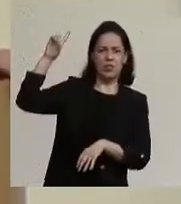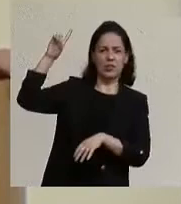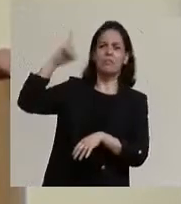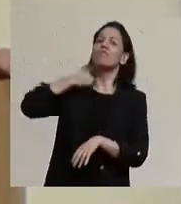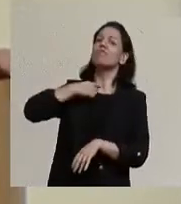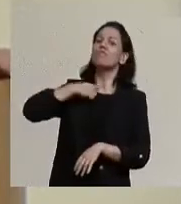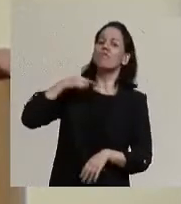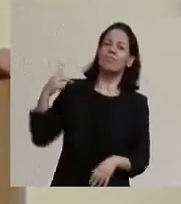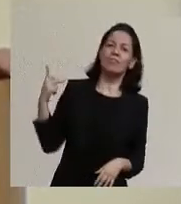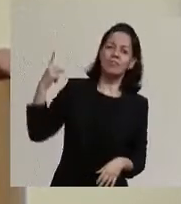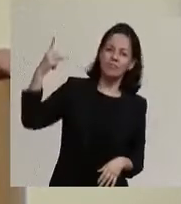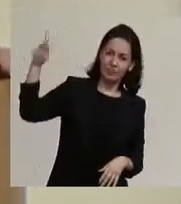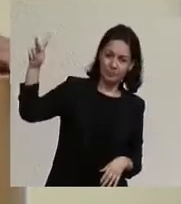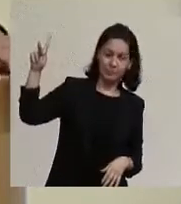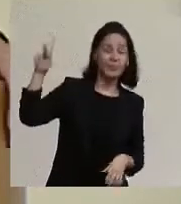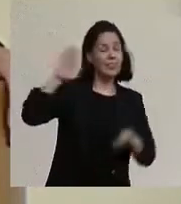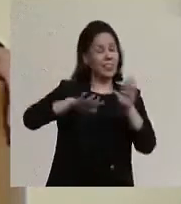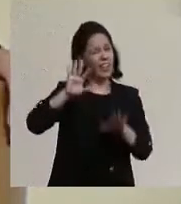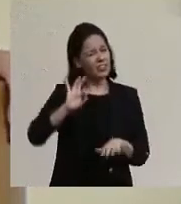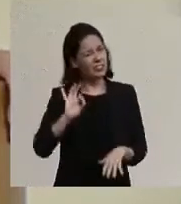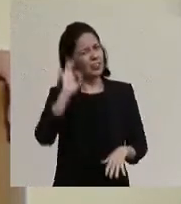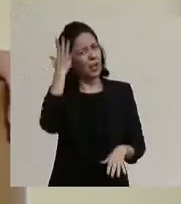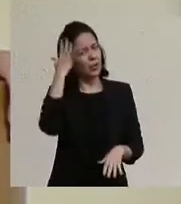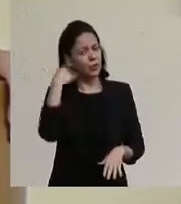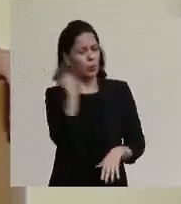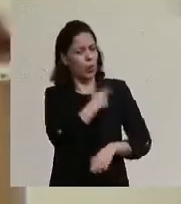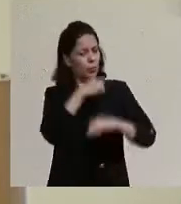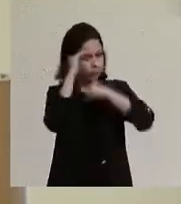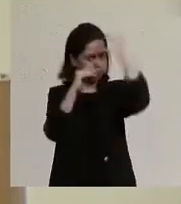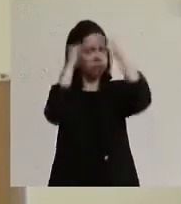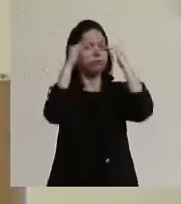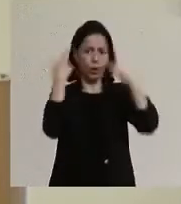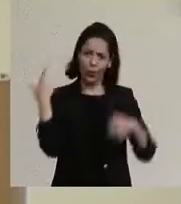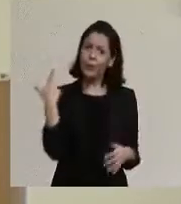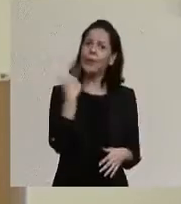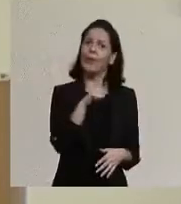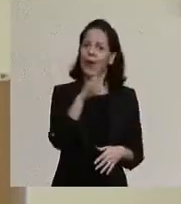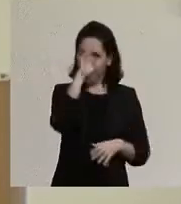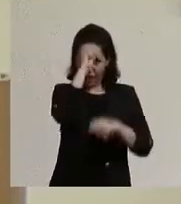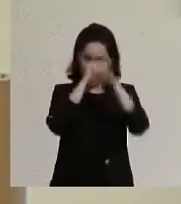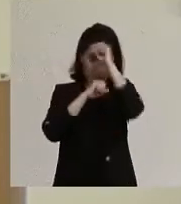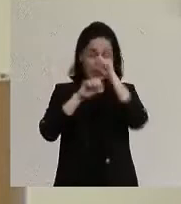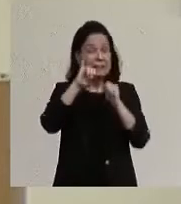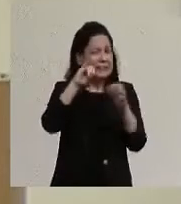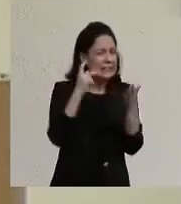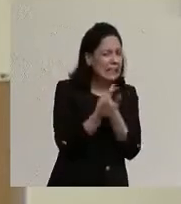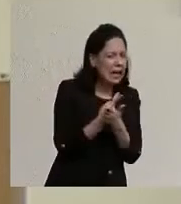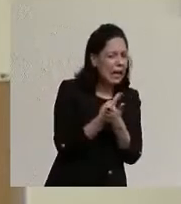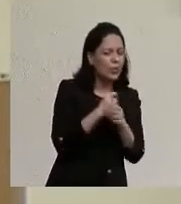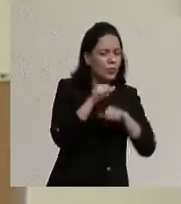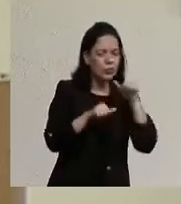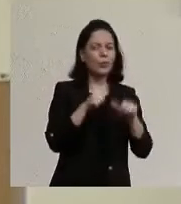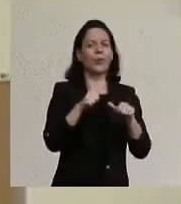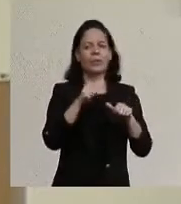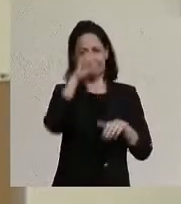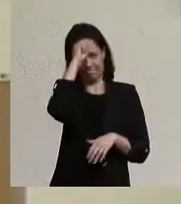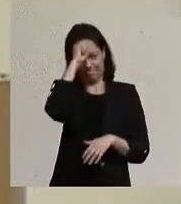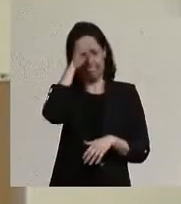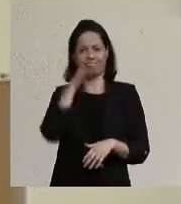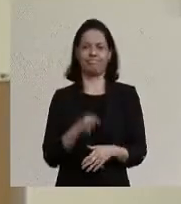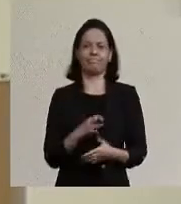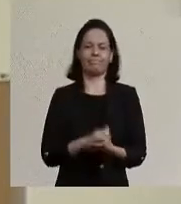Deus e eu creio que tem coisas que acontecem na nossa vida para gente crescer a gente aprender com os nossos erros infelizmente